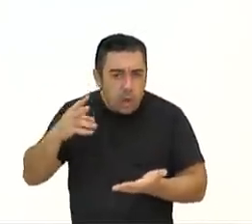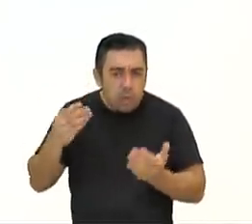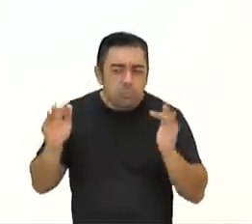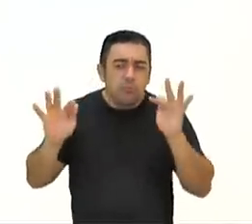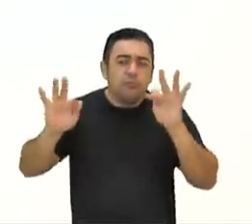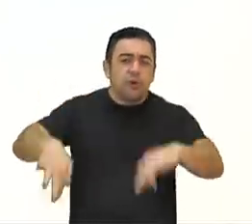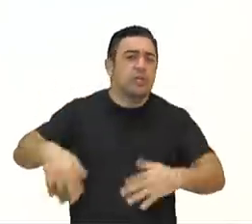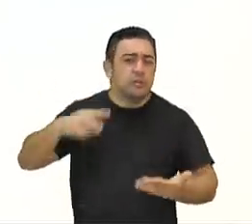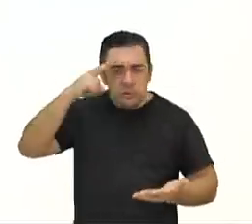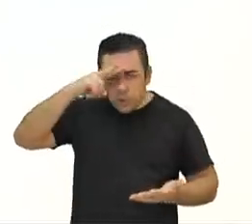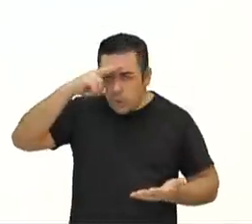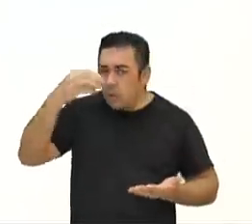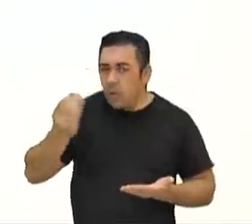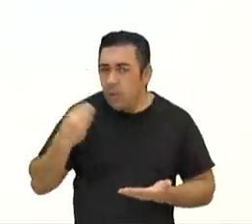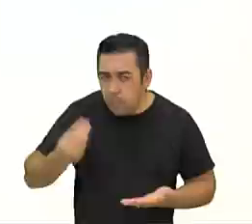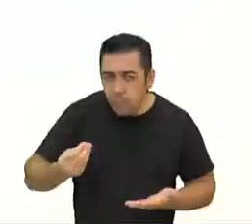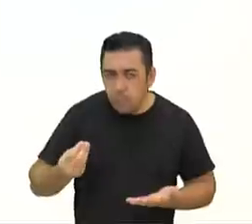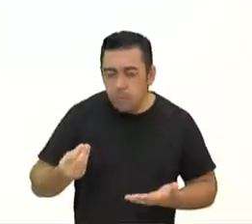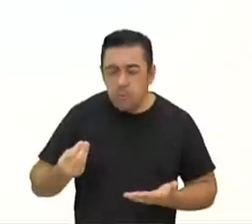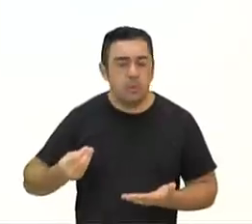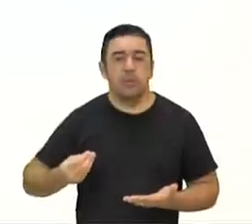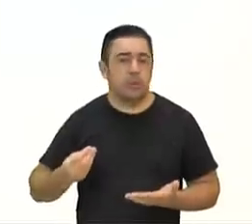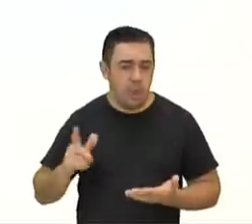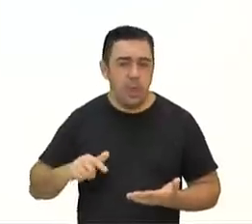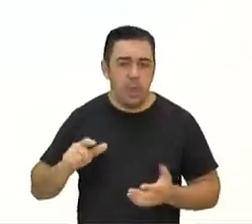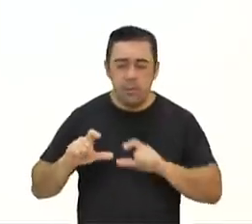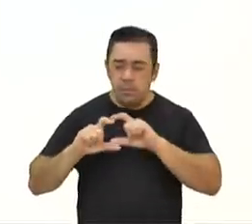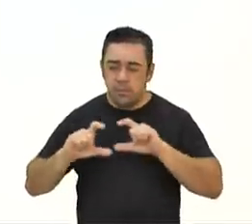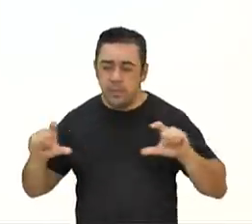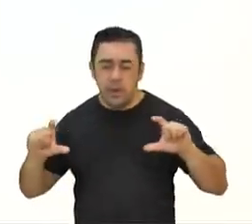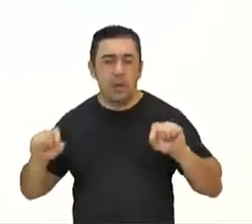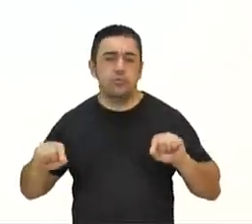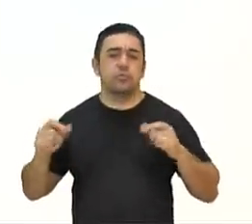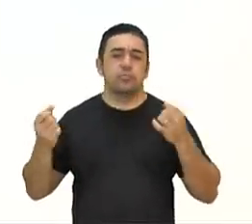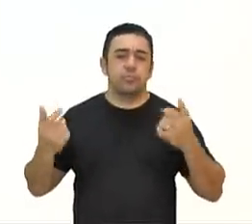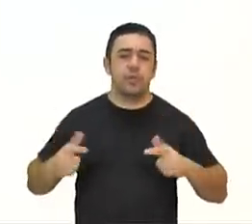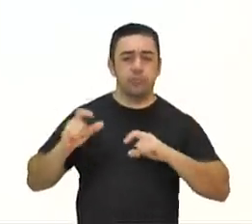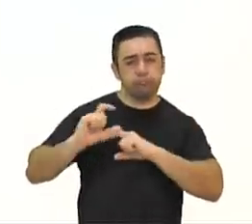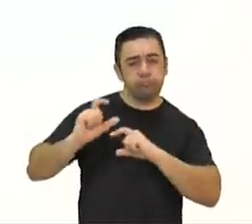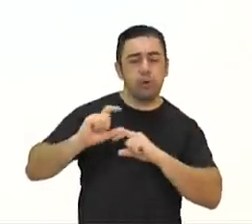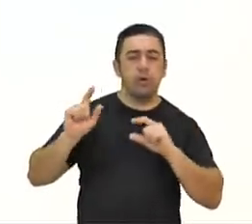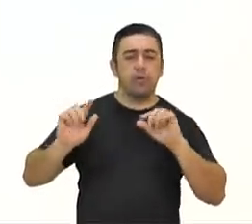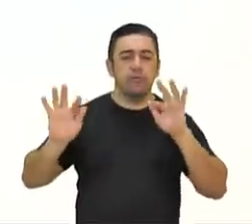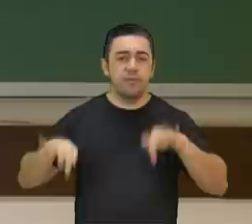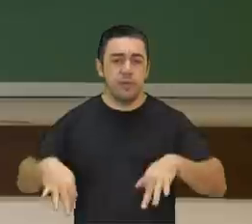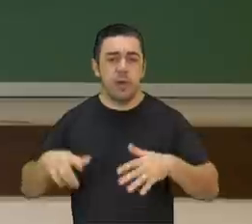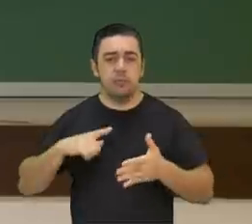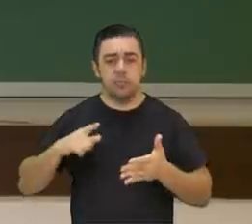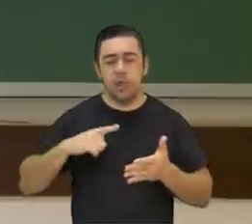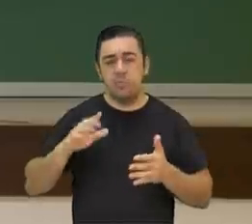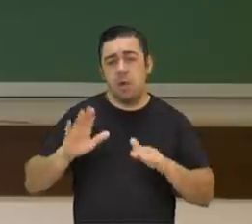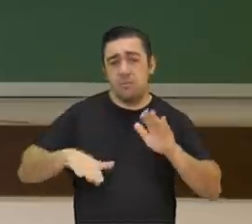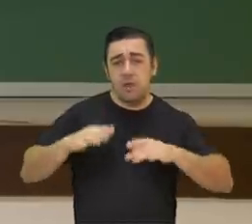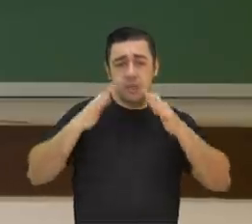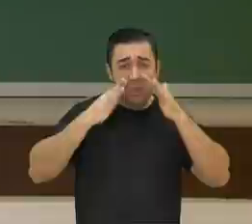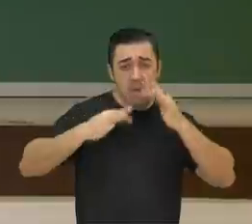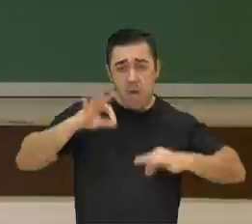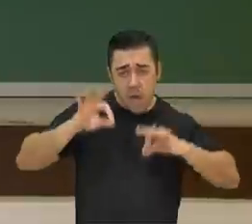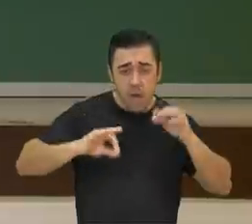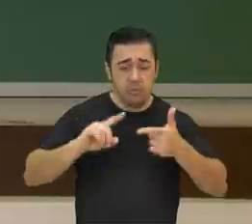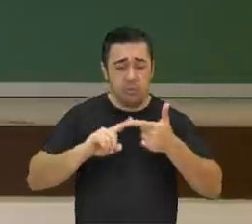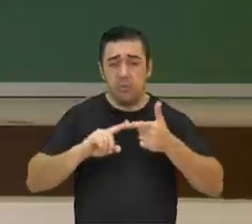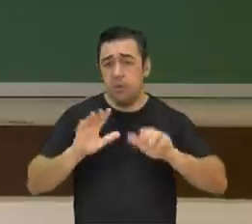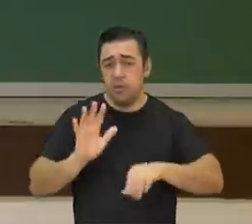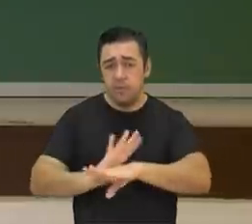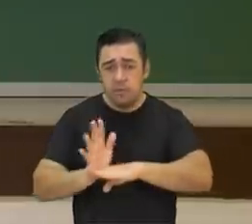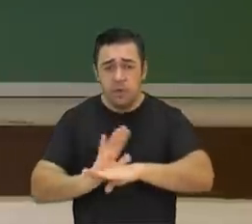é o final, é o fim ou a parte que se refere ao final de uma obra literária ou de uma peça teatral, de um filme,